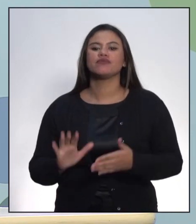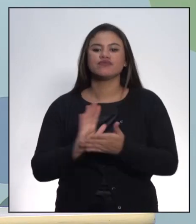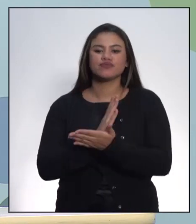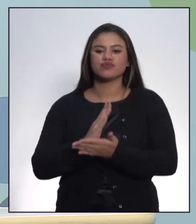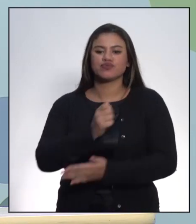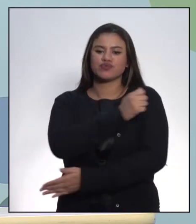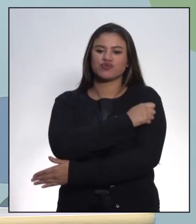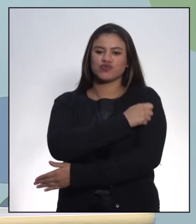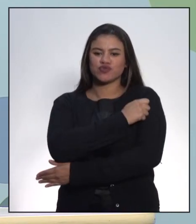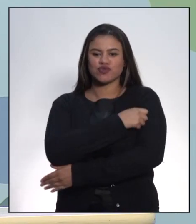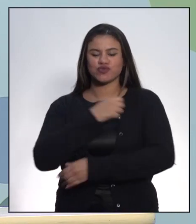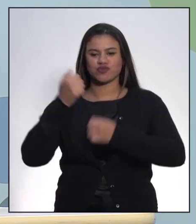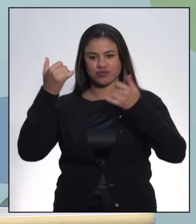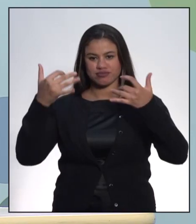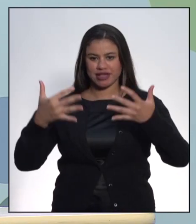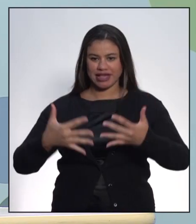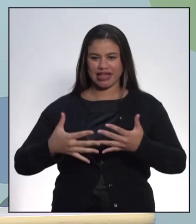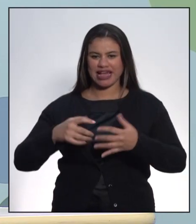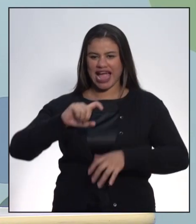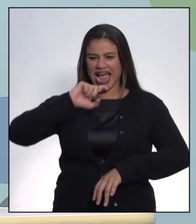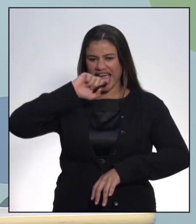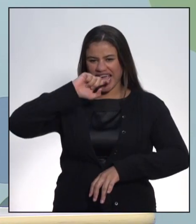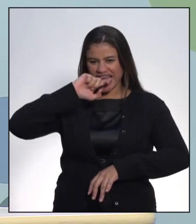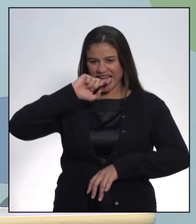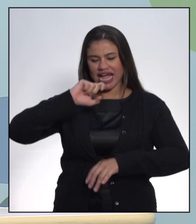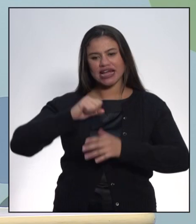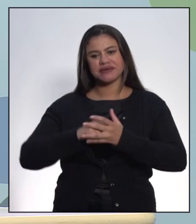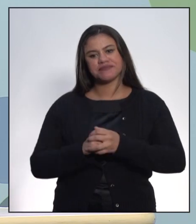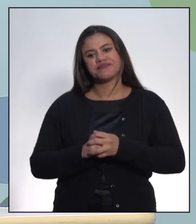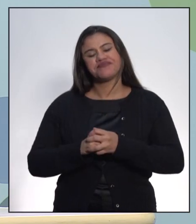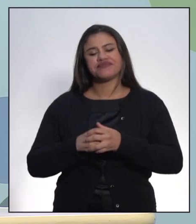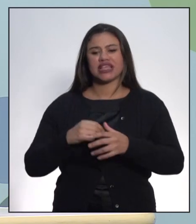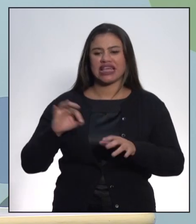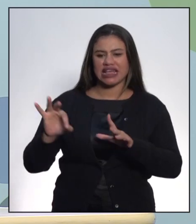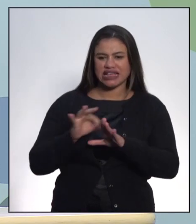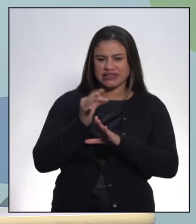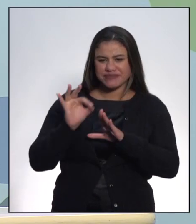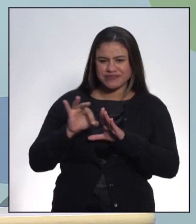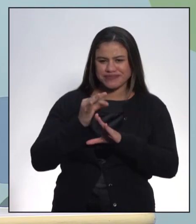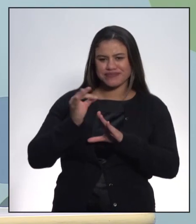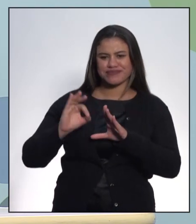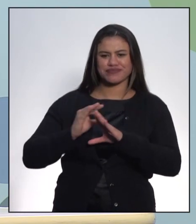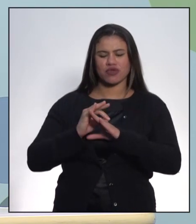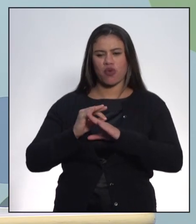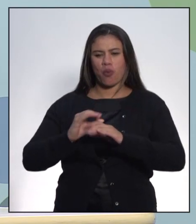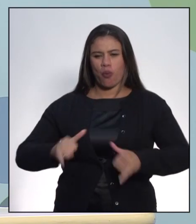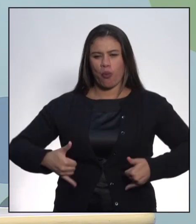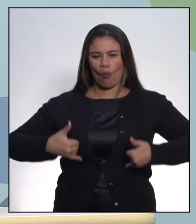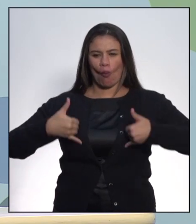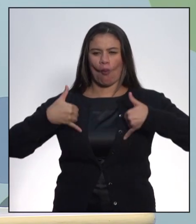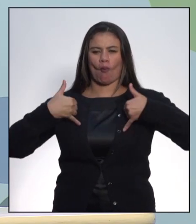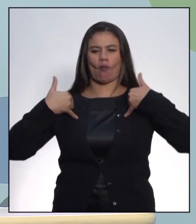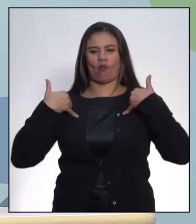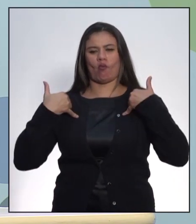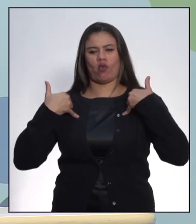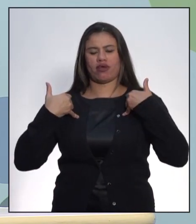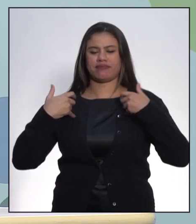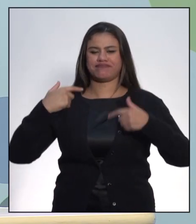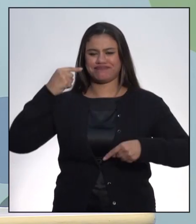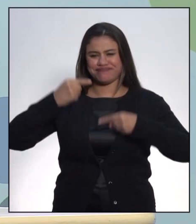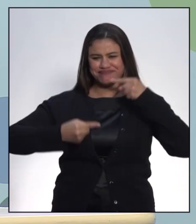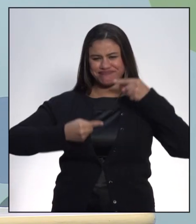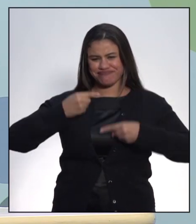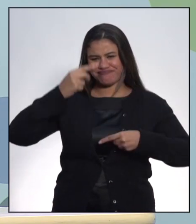aqui inveja, linha e agulha, orgulho, conflito pessoal, ironização de